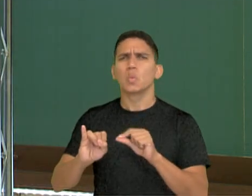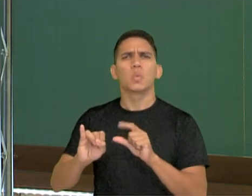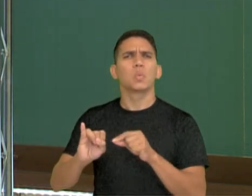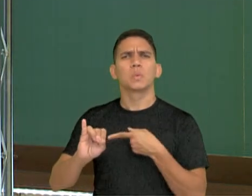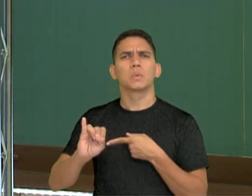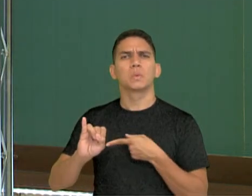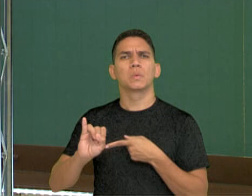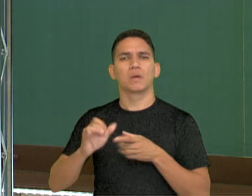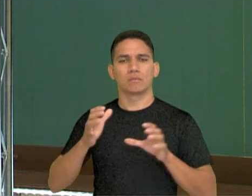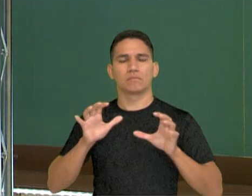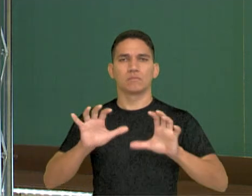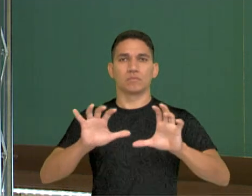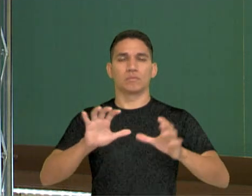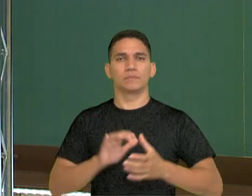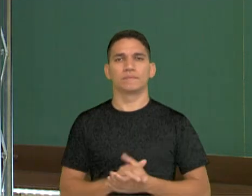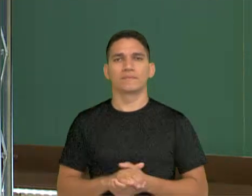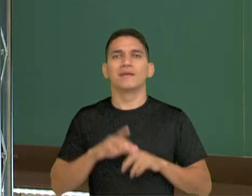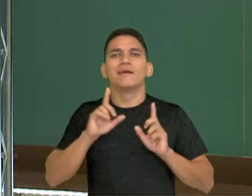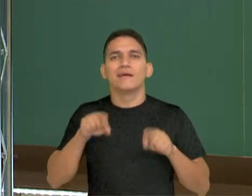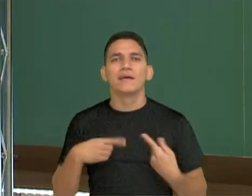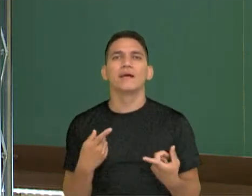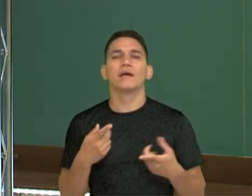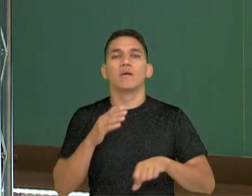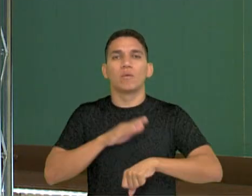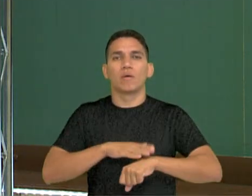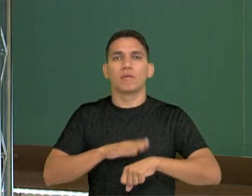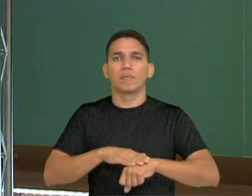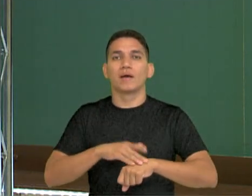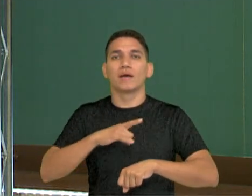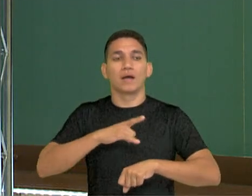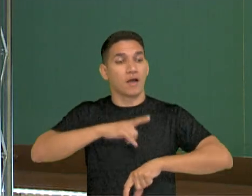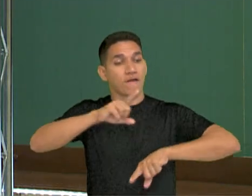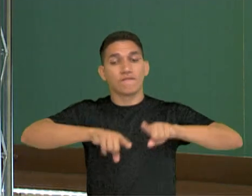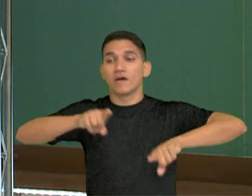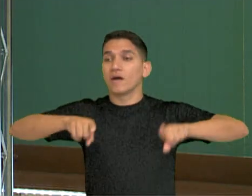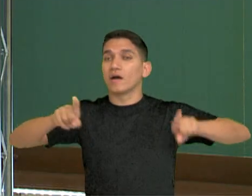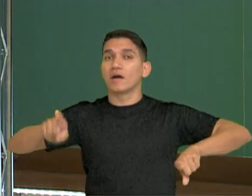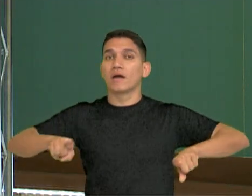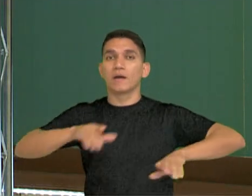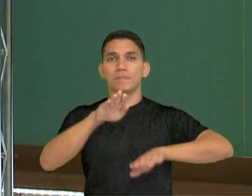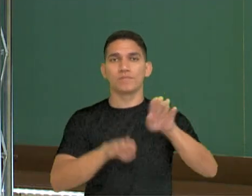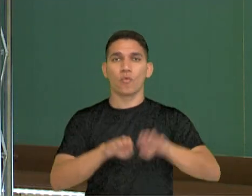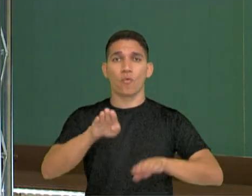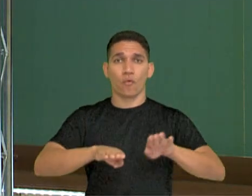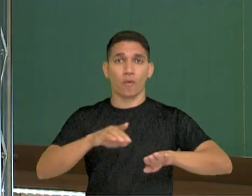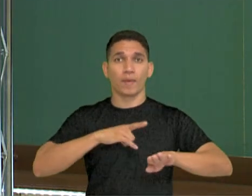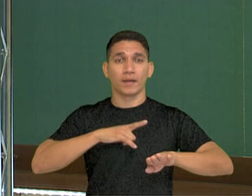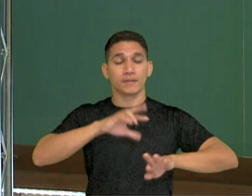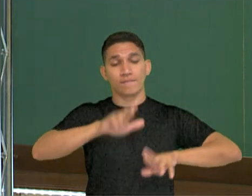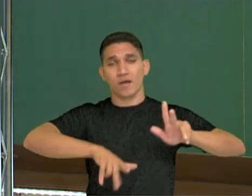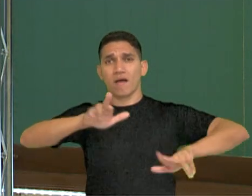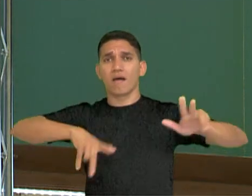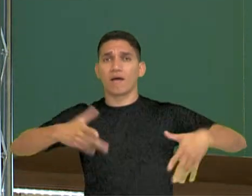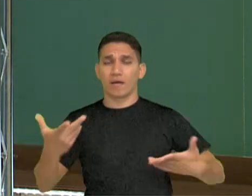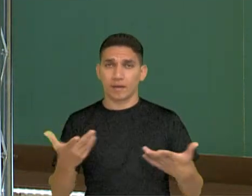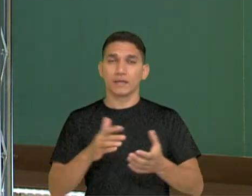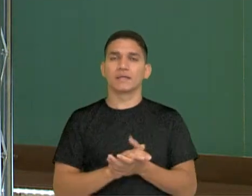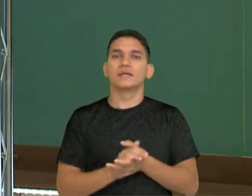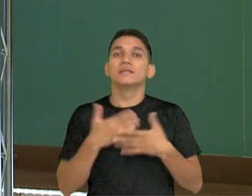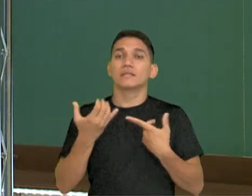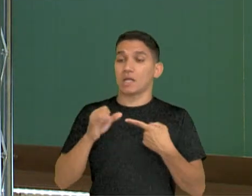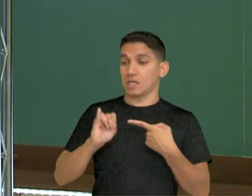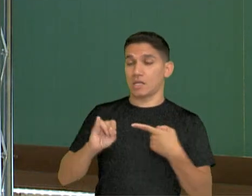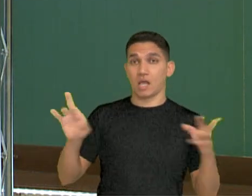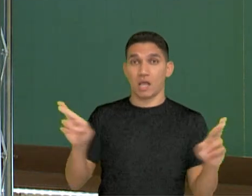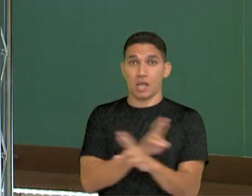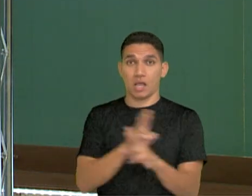afinal? O impulso, ele é quando há uma variação na quantidade de movimento, certo? E esse impulso está relacionado